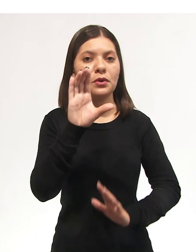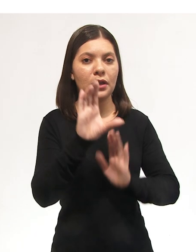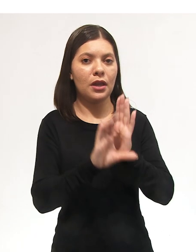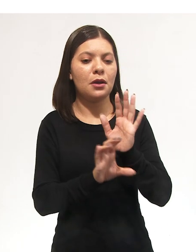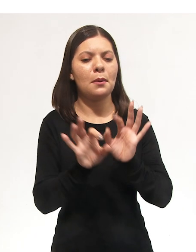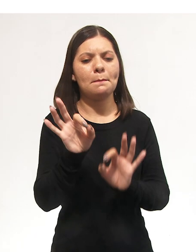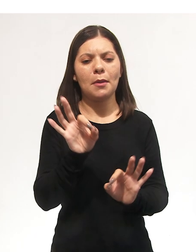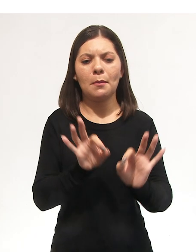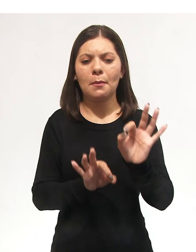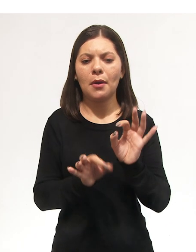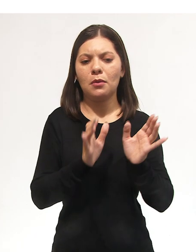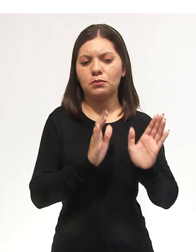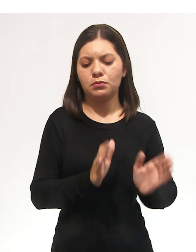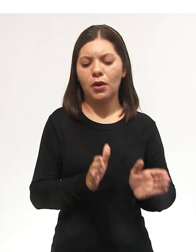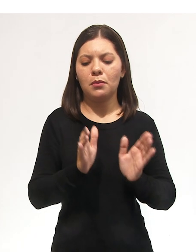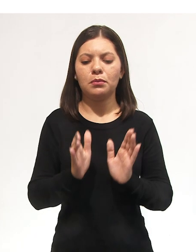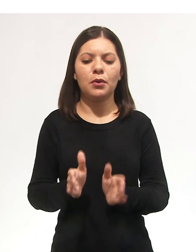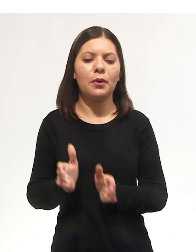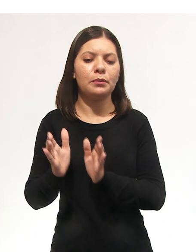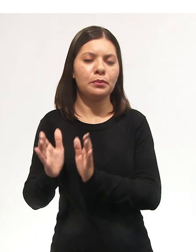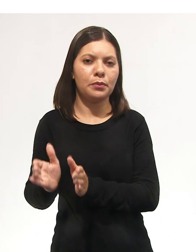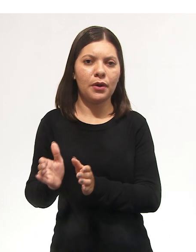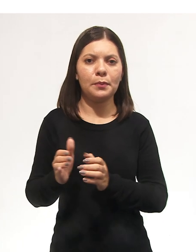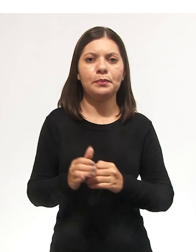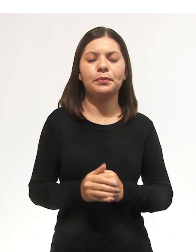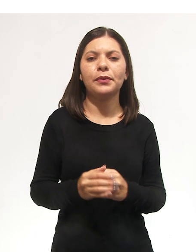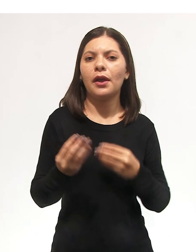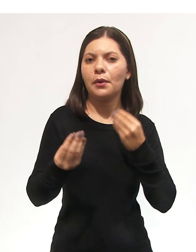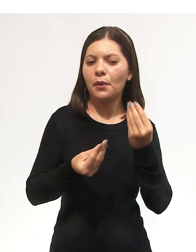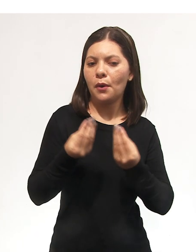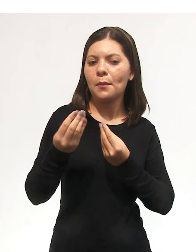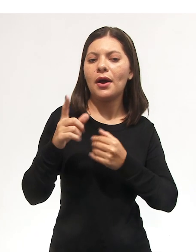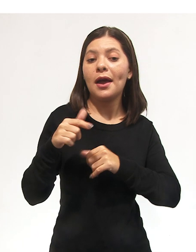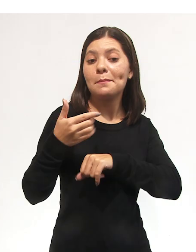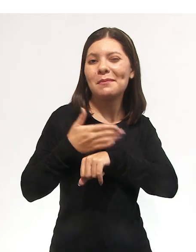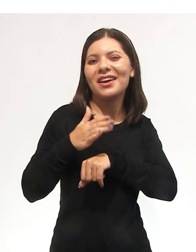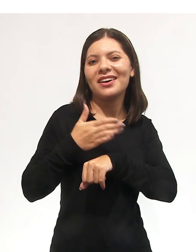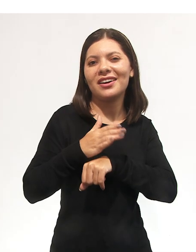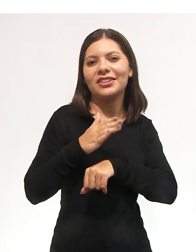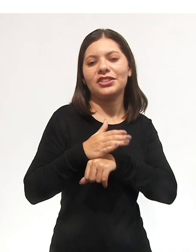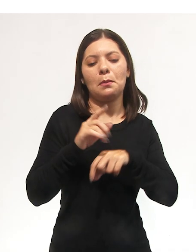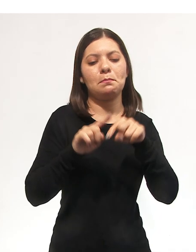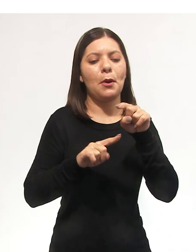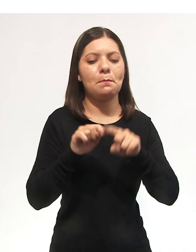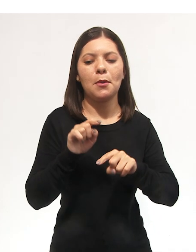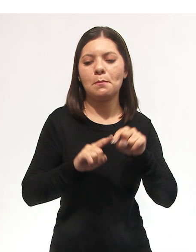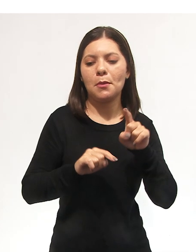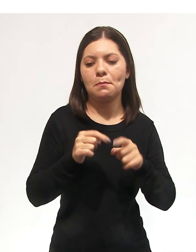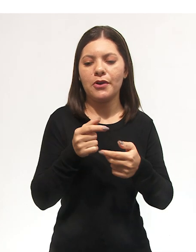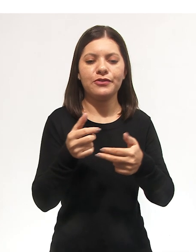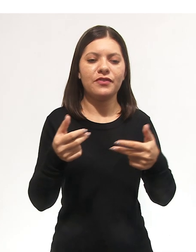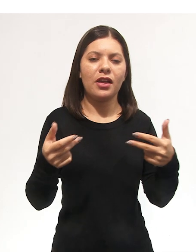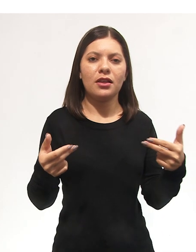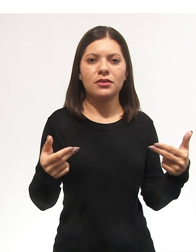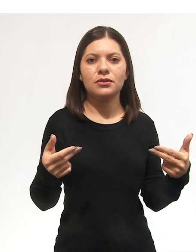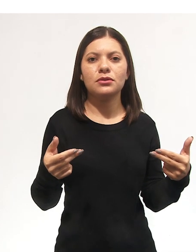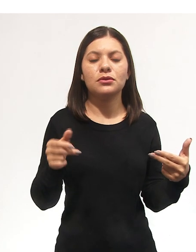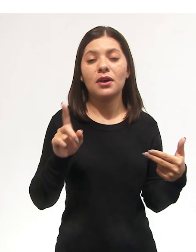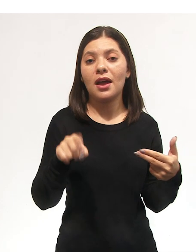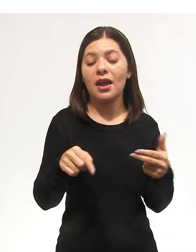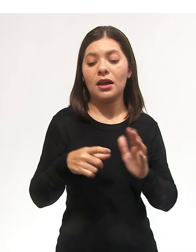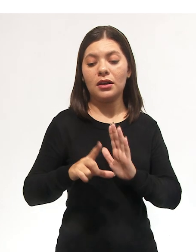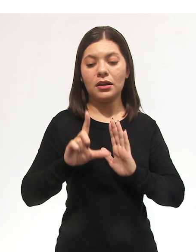aquele que ocorre, e porque ele vem da prática de desenvolvimento dos materiais e guias, então